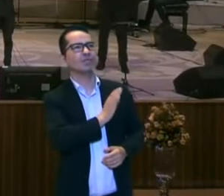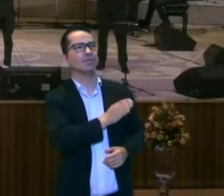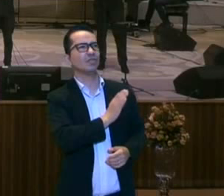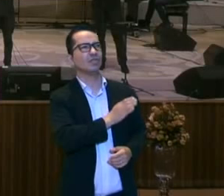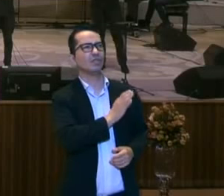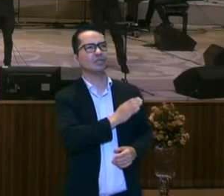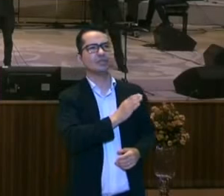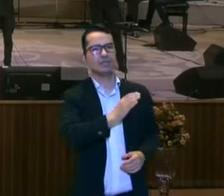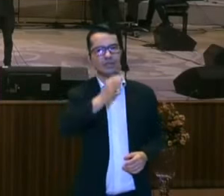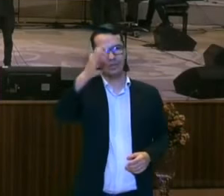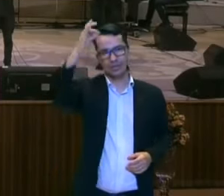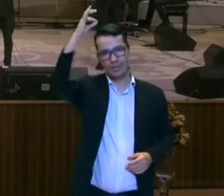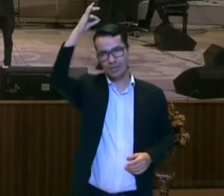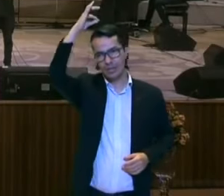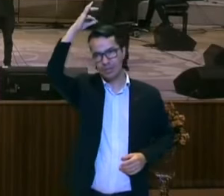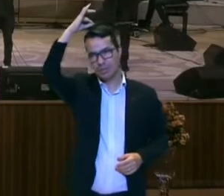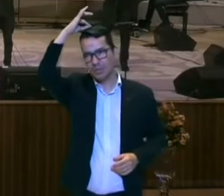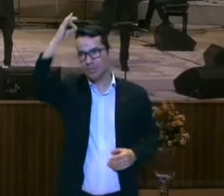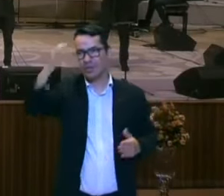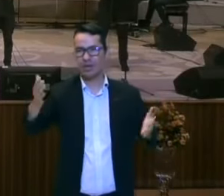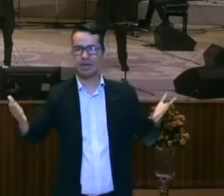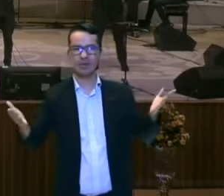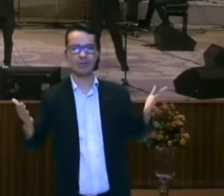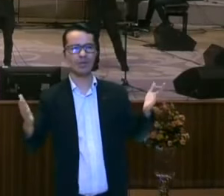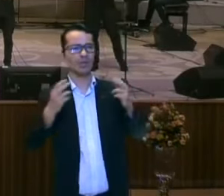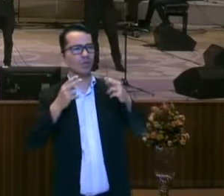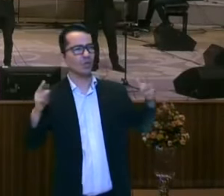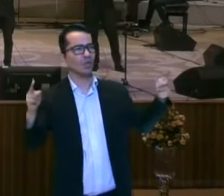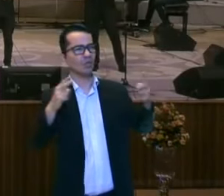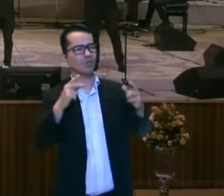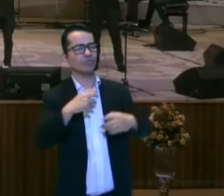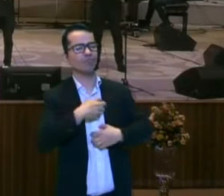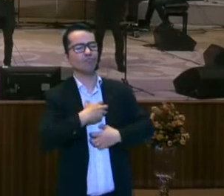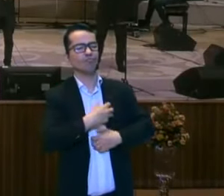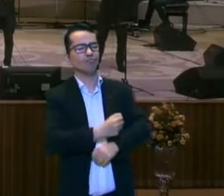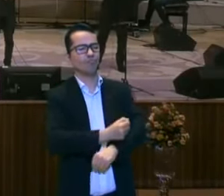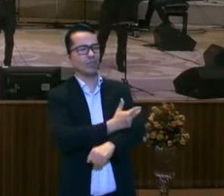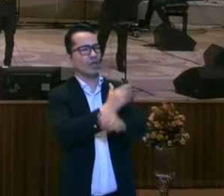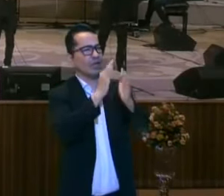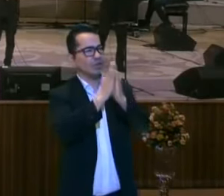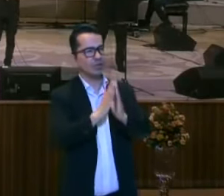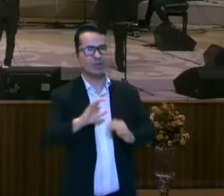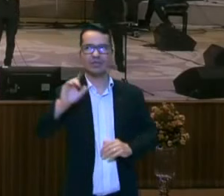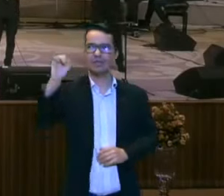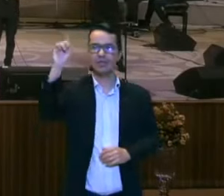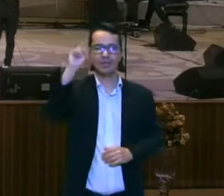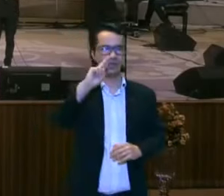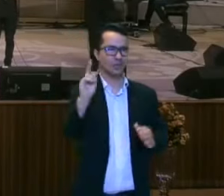visitar aqui enquanto nós cantamos. O adora. Que Deus abençoe sua vida em nome de Jesus.